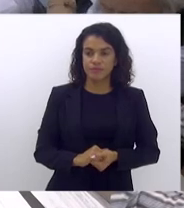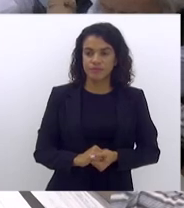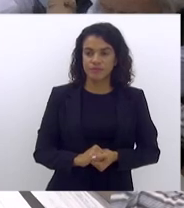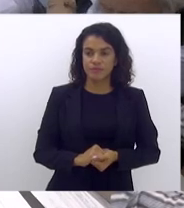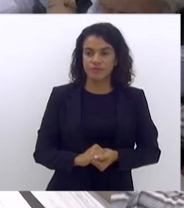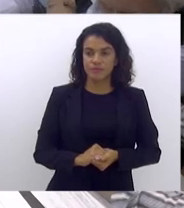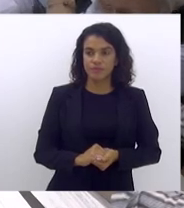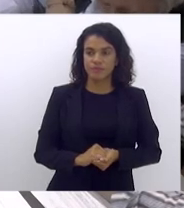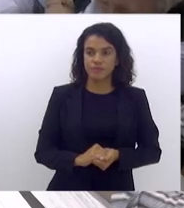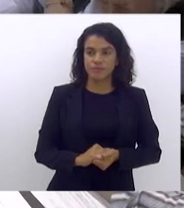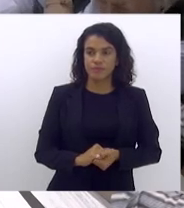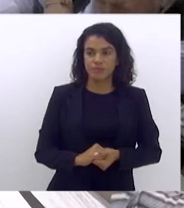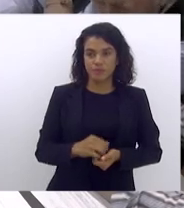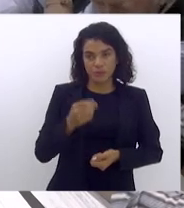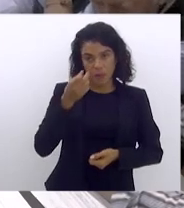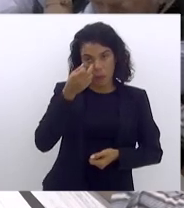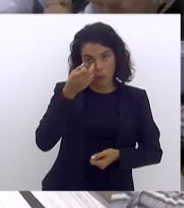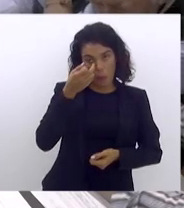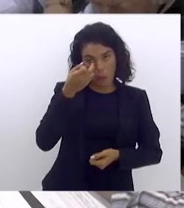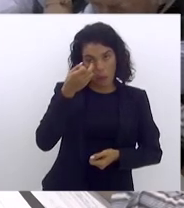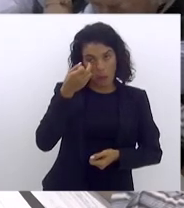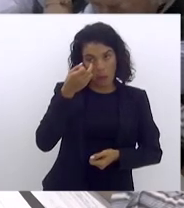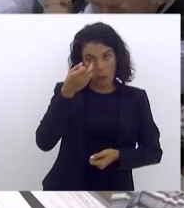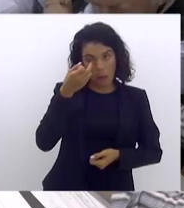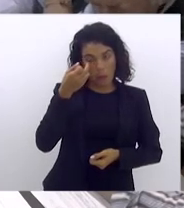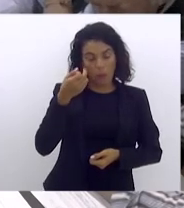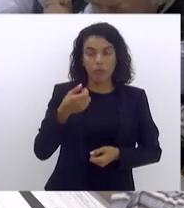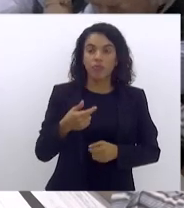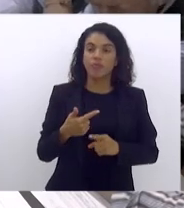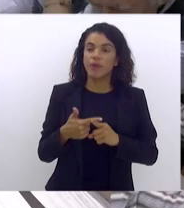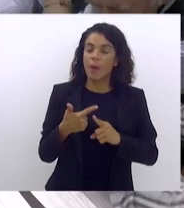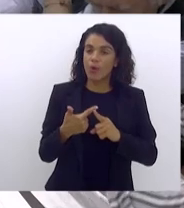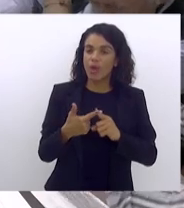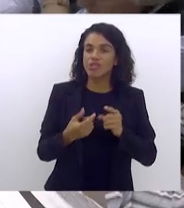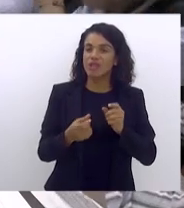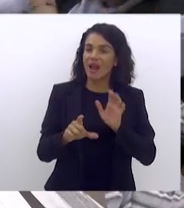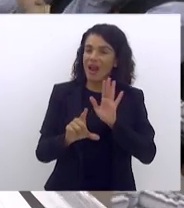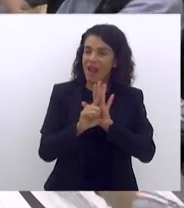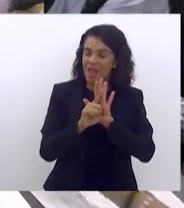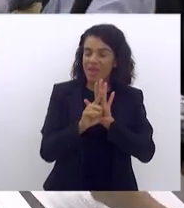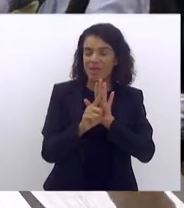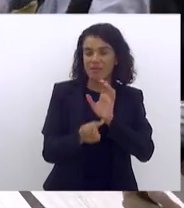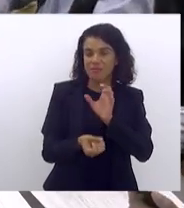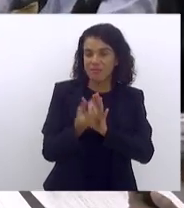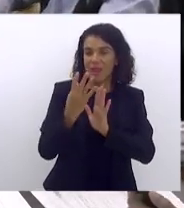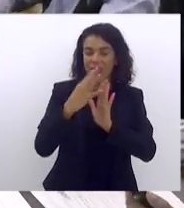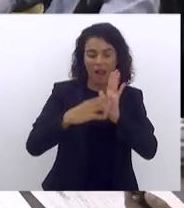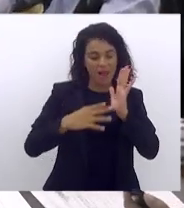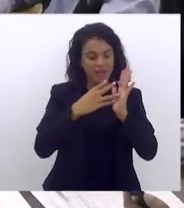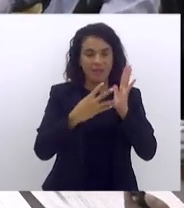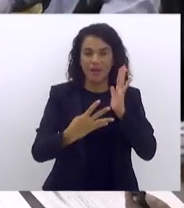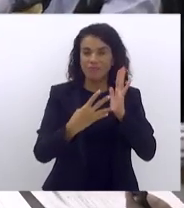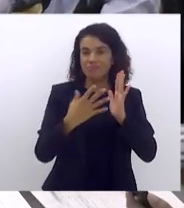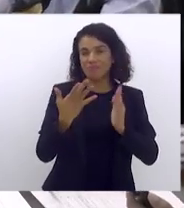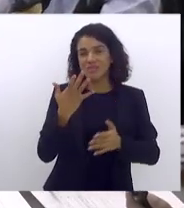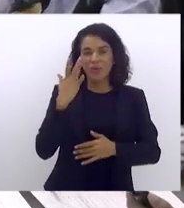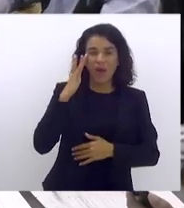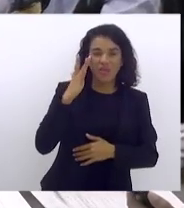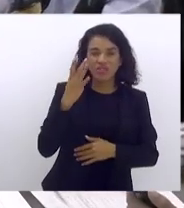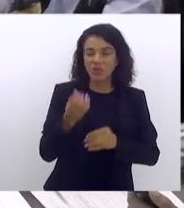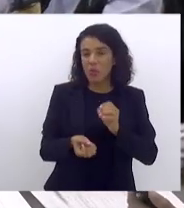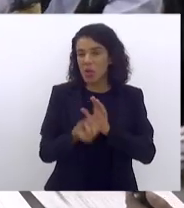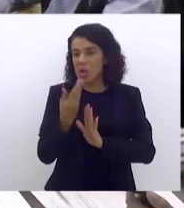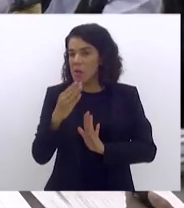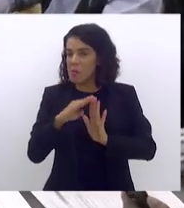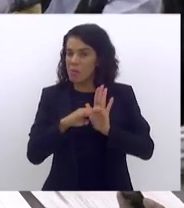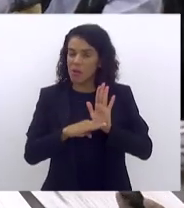Mas não é criação de programa, é só lei de calendário. É que a gente tem feito lei de calendário não criando programas, mas eu não considero que isso crie programas, não.